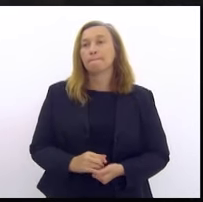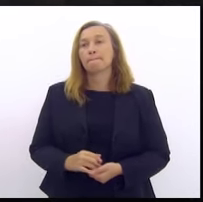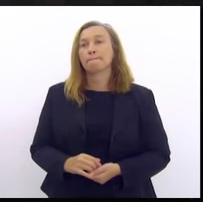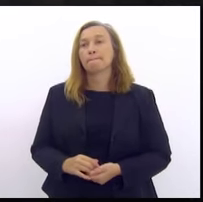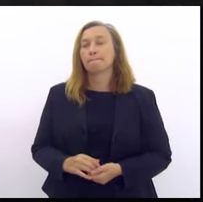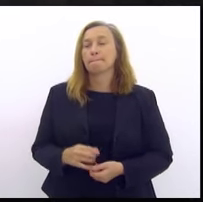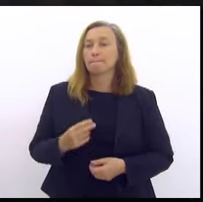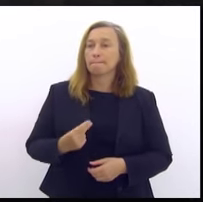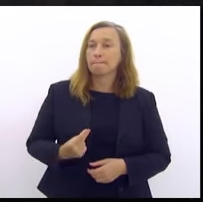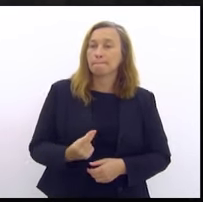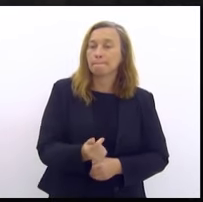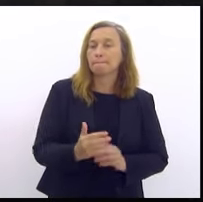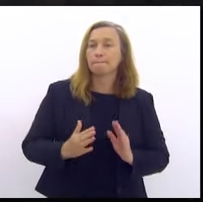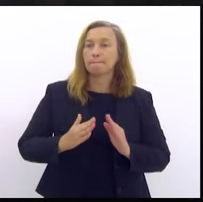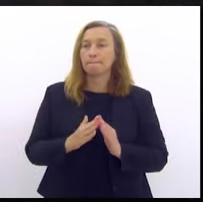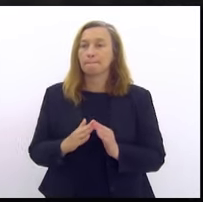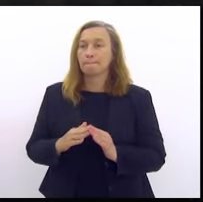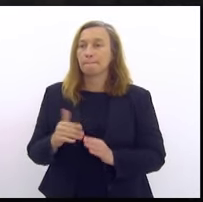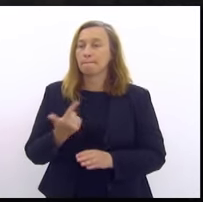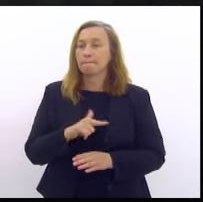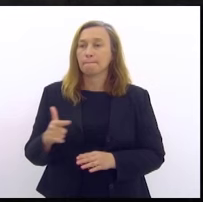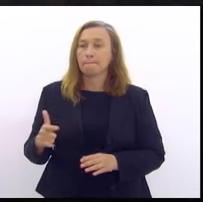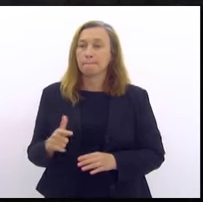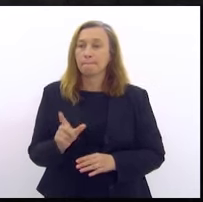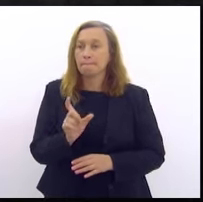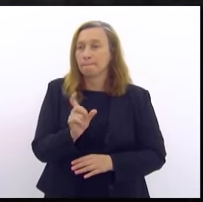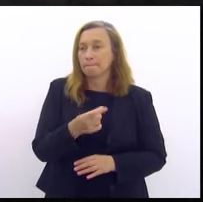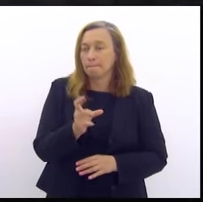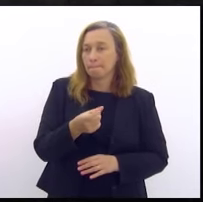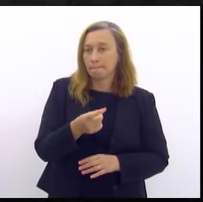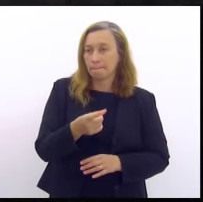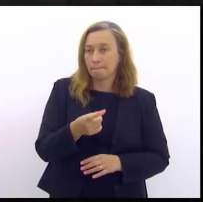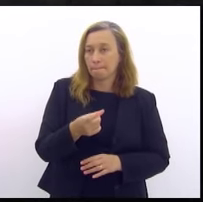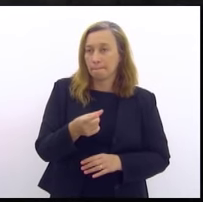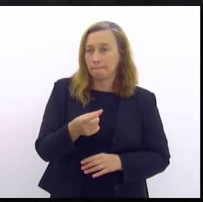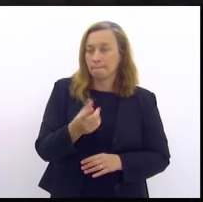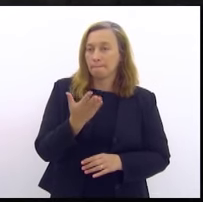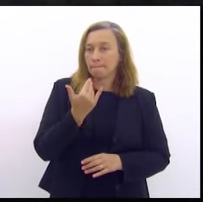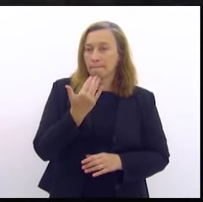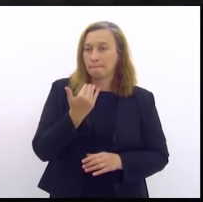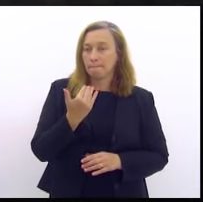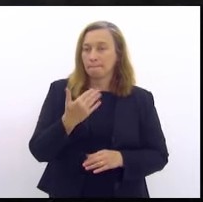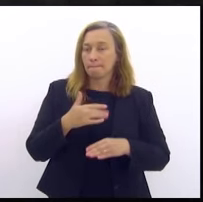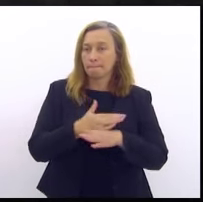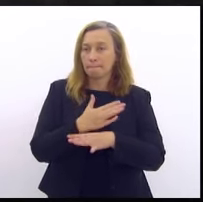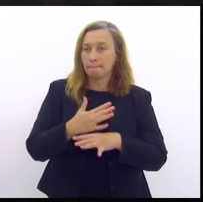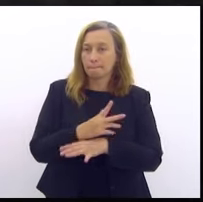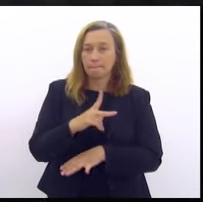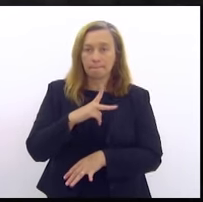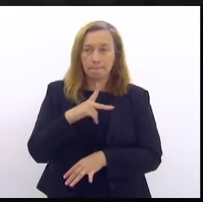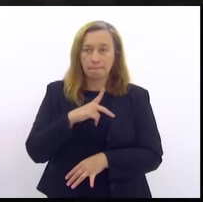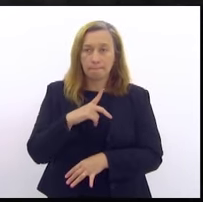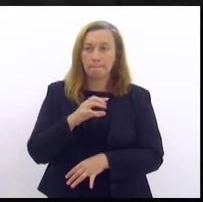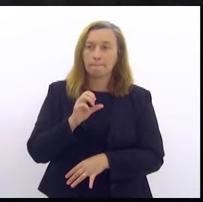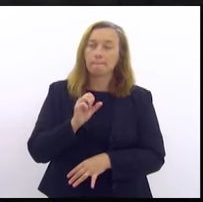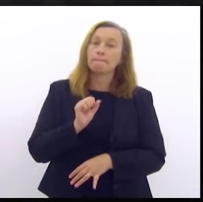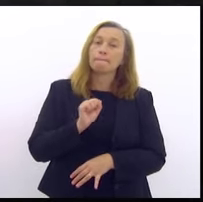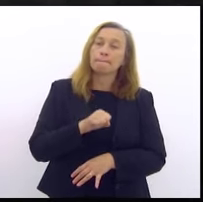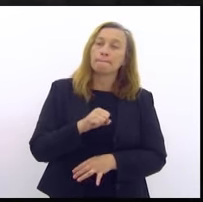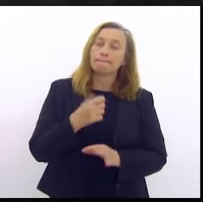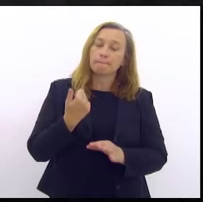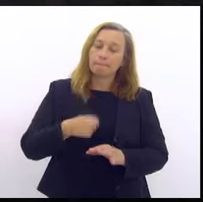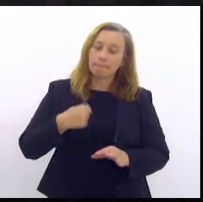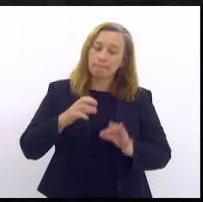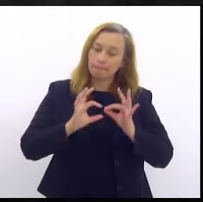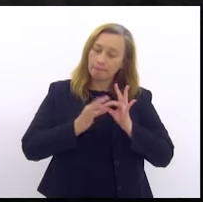locomoção, porque não existe o Vale sendo feito na cidade da qual ela é oriunda, ela tem que se deslocar